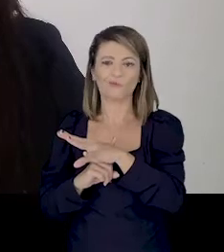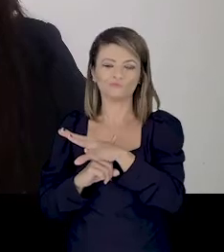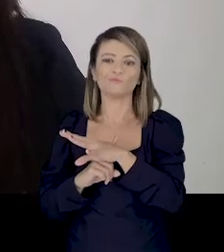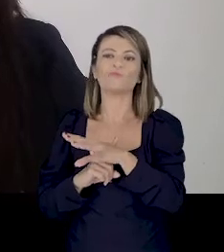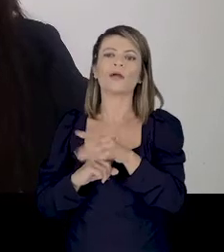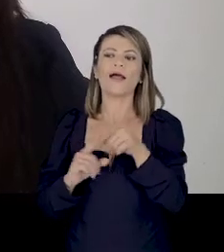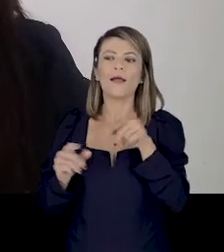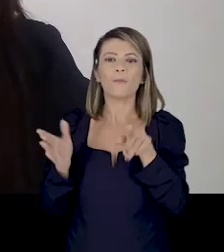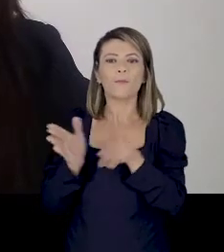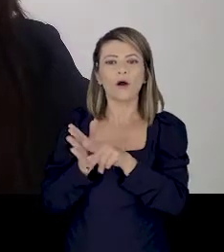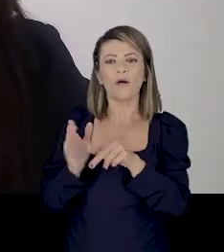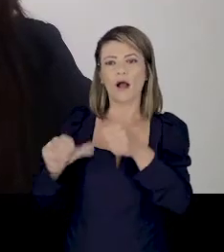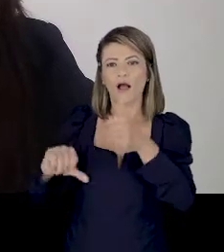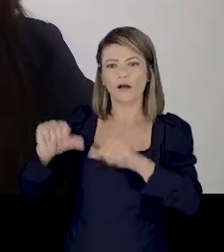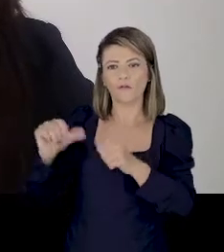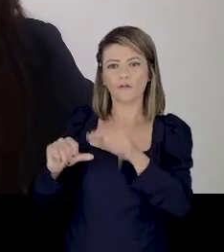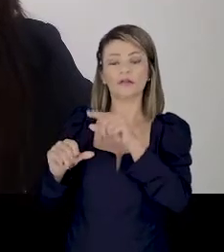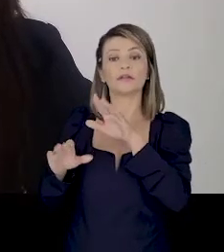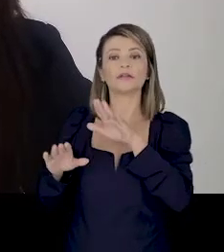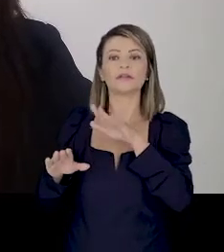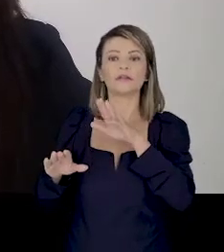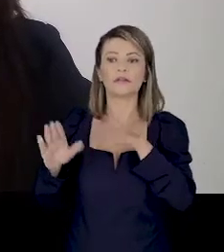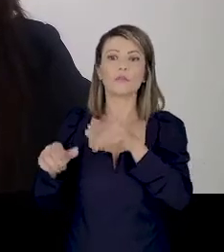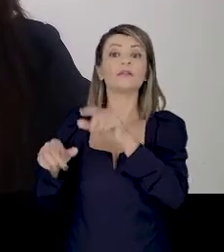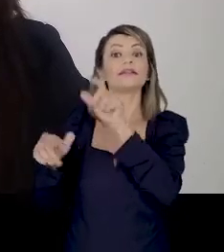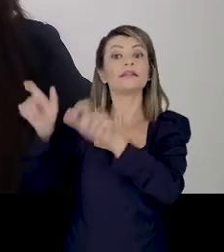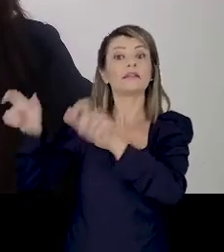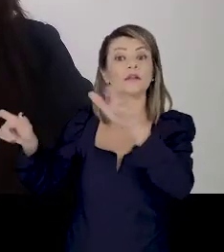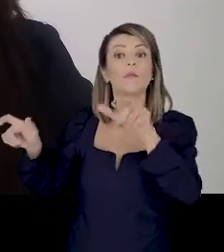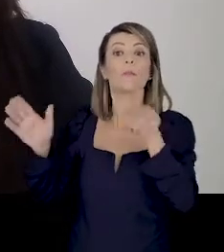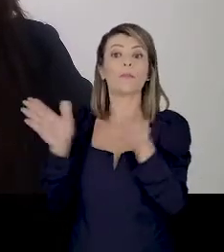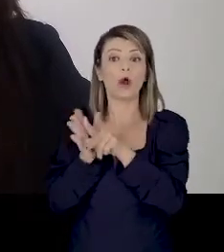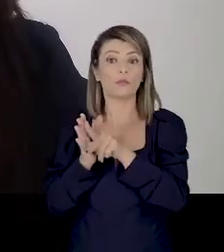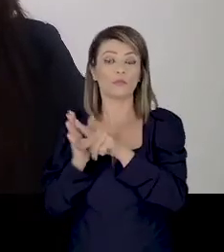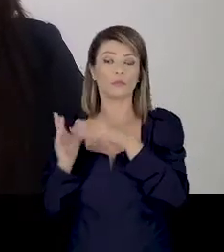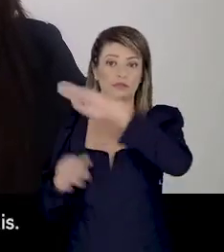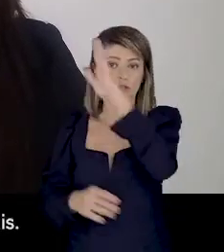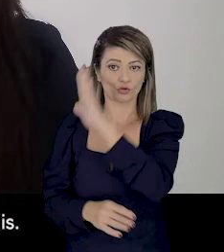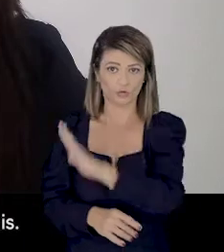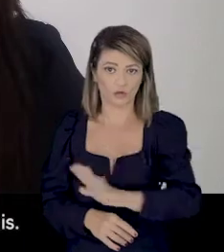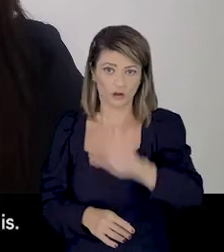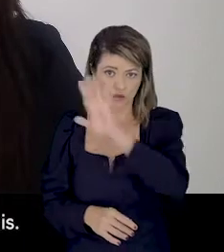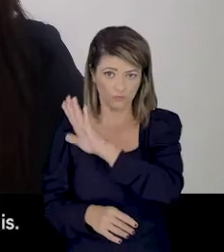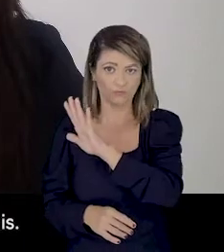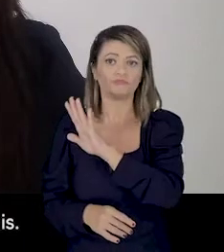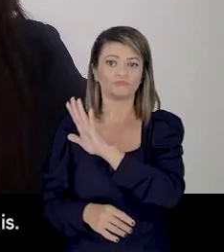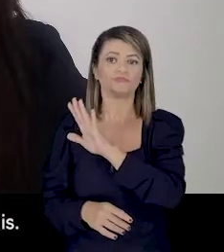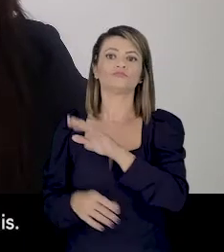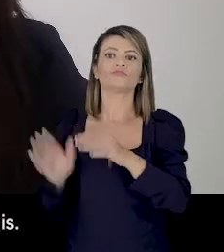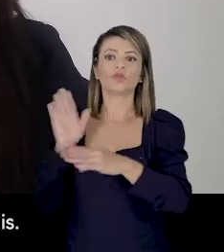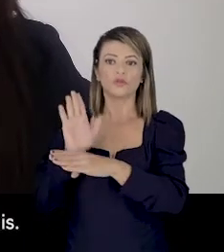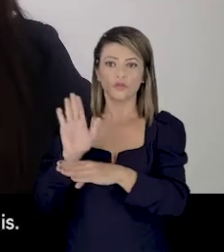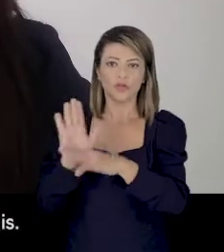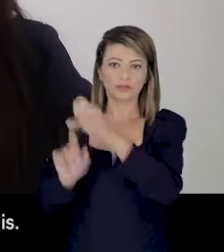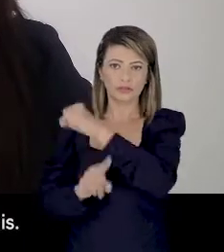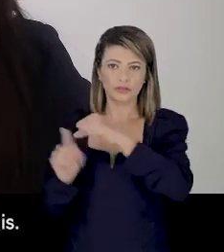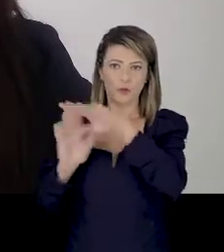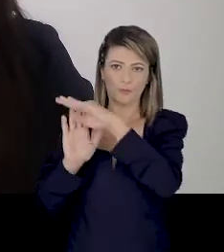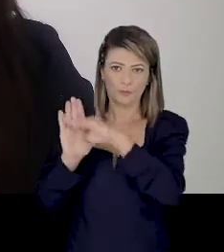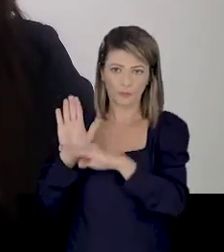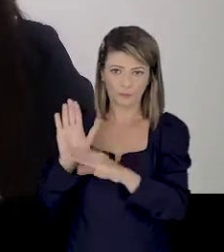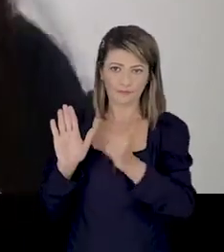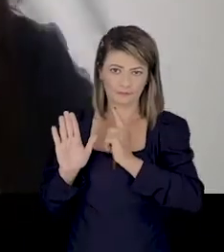de média complexidade, de acordo com a tipificação nacional dos serviços